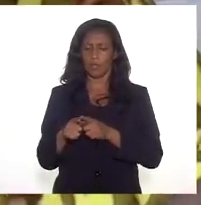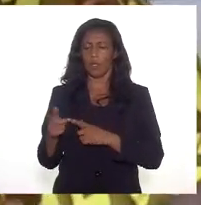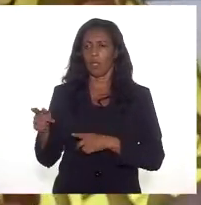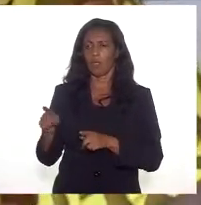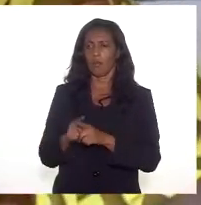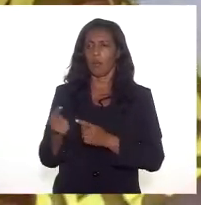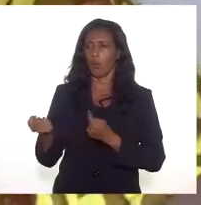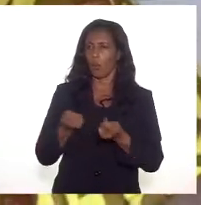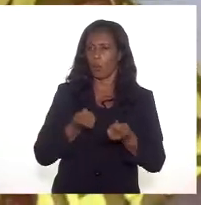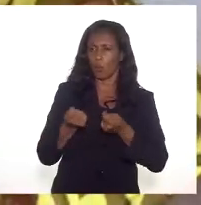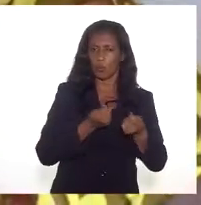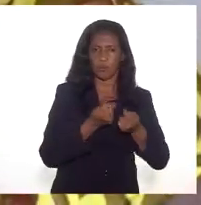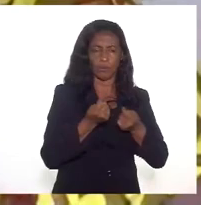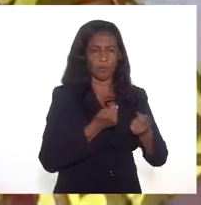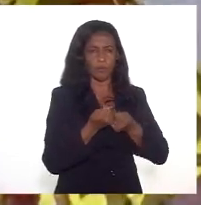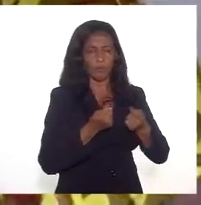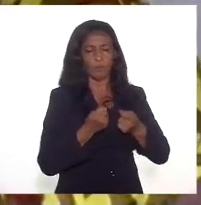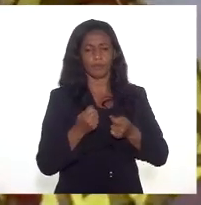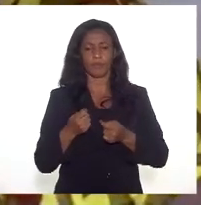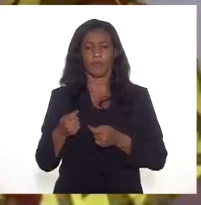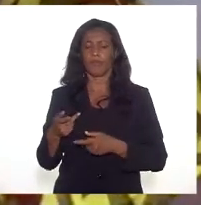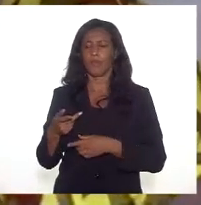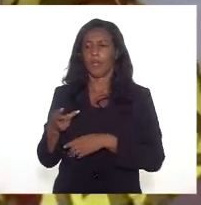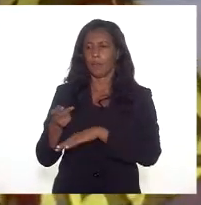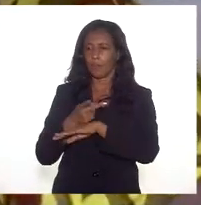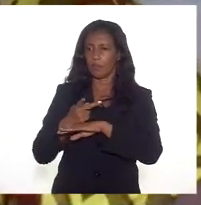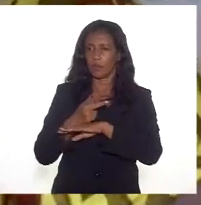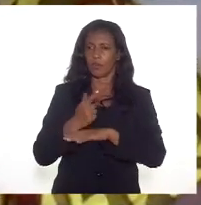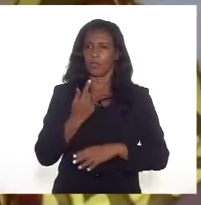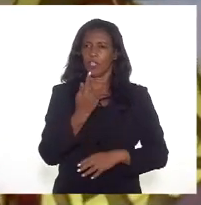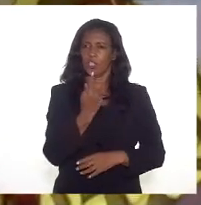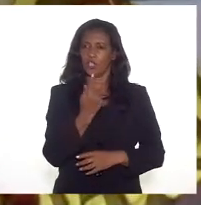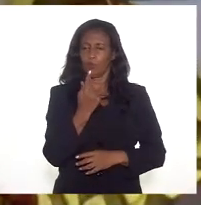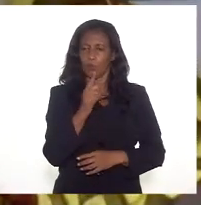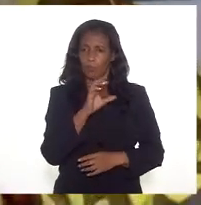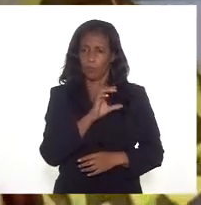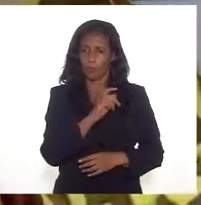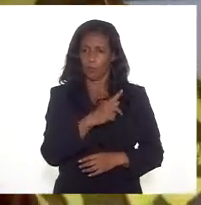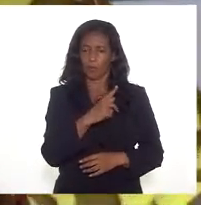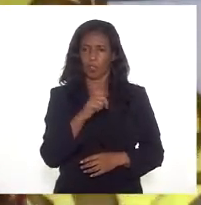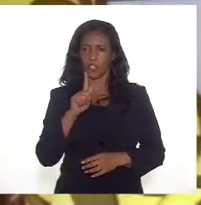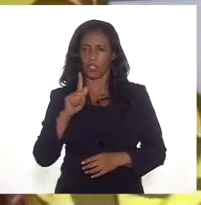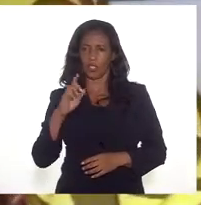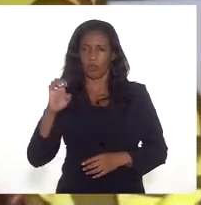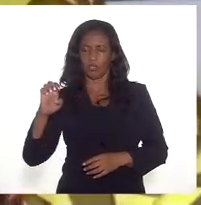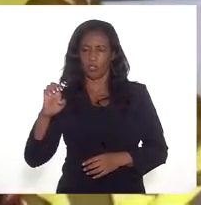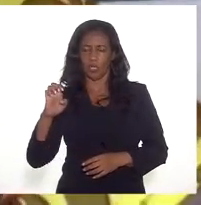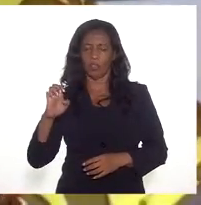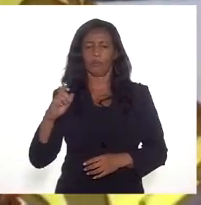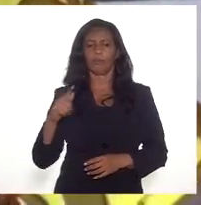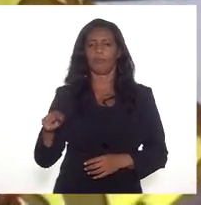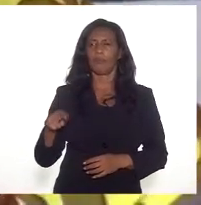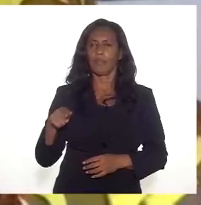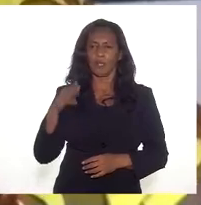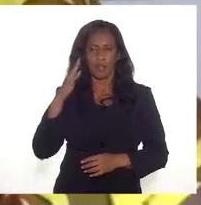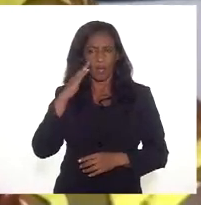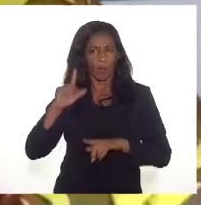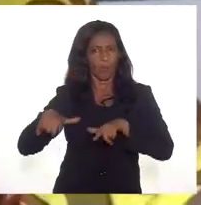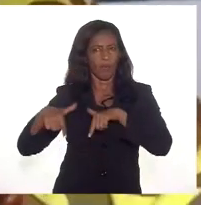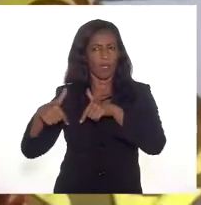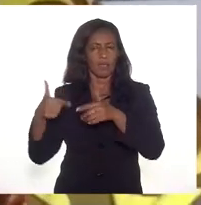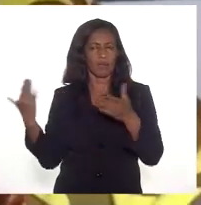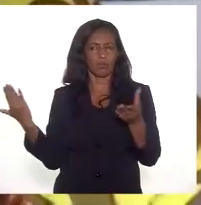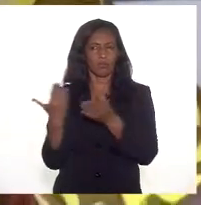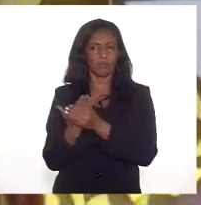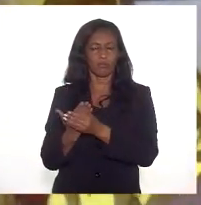controladoria e nem da Procuradoria-Geral do Estado indica também o quanto que está ali, né, uma ação